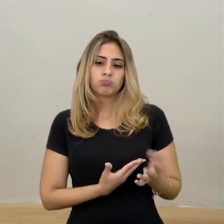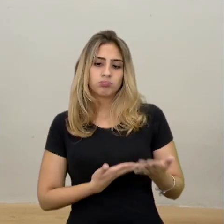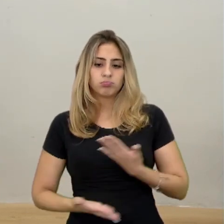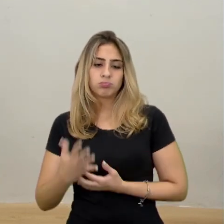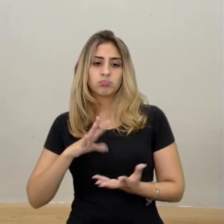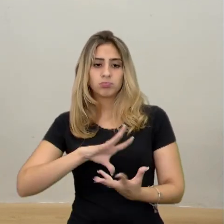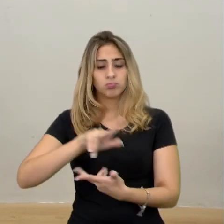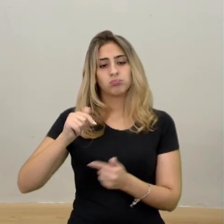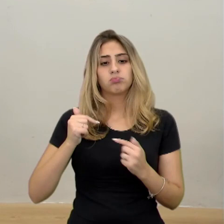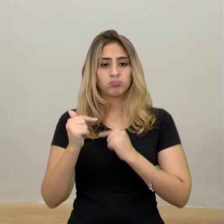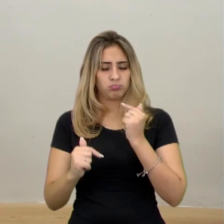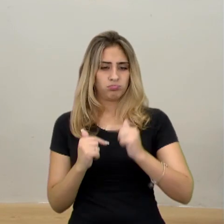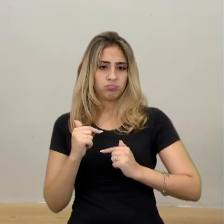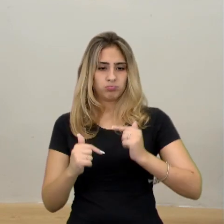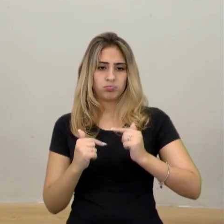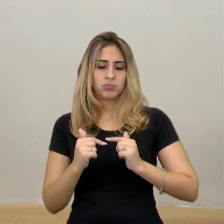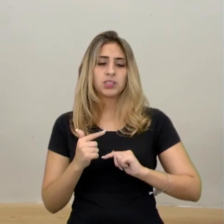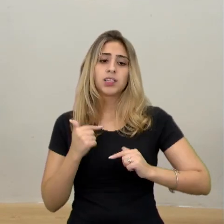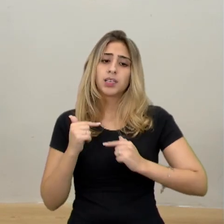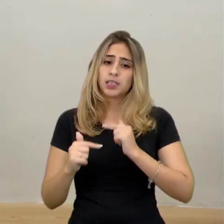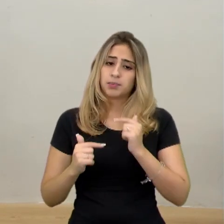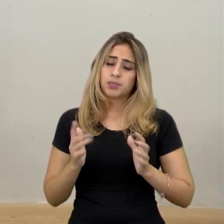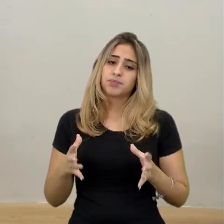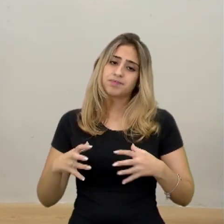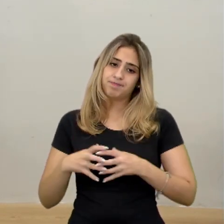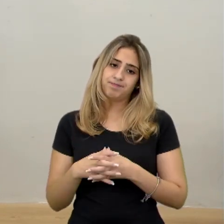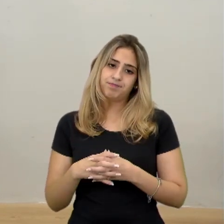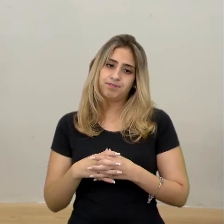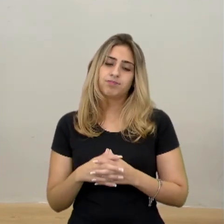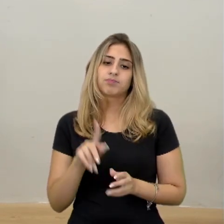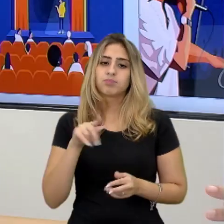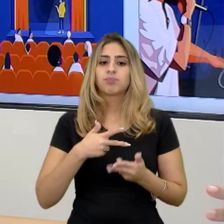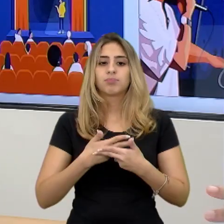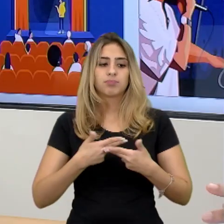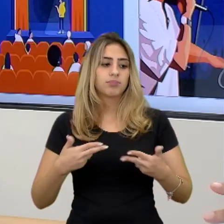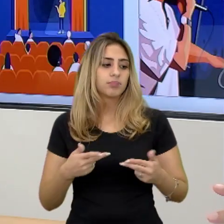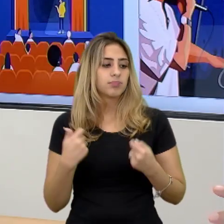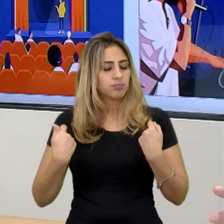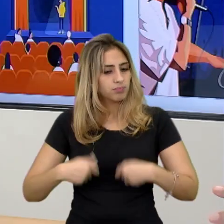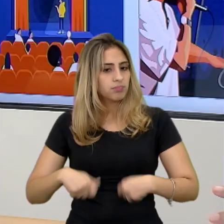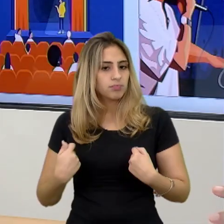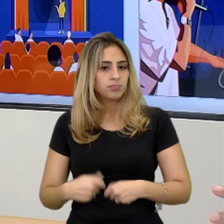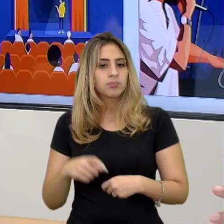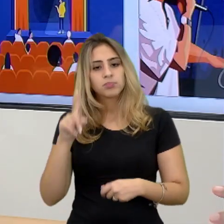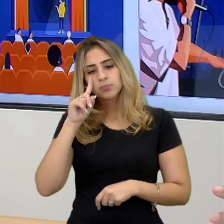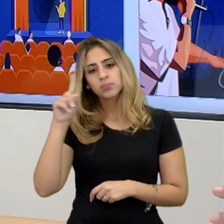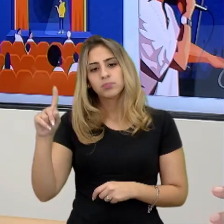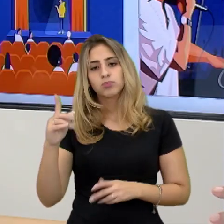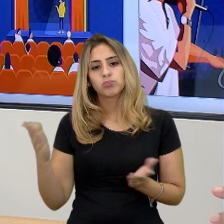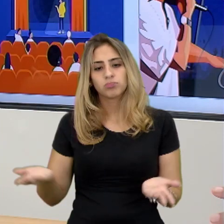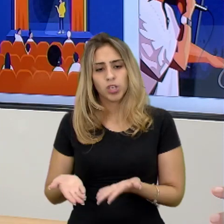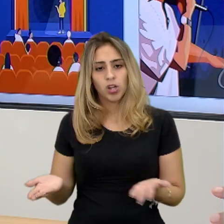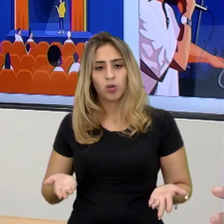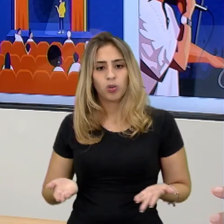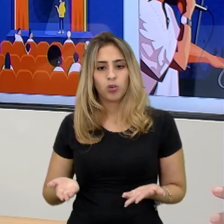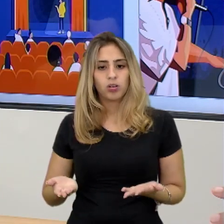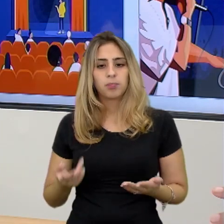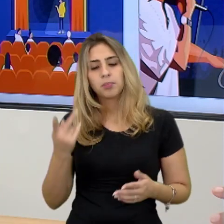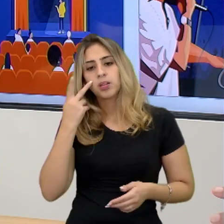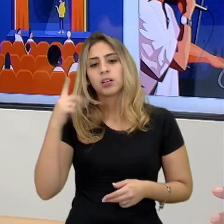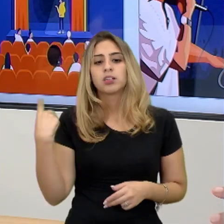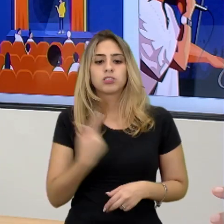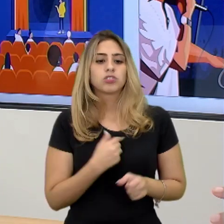para o mundo do trabalho, trabalhar em equipe é algo que é imprescindível nos dias atuais, né? Para que a